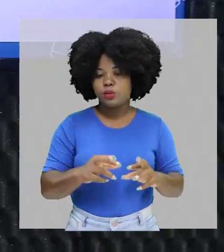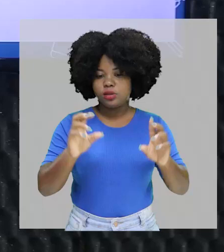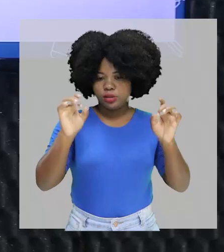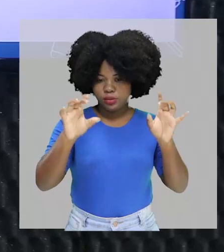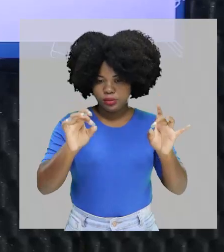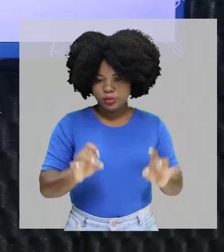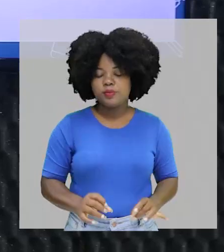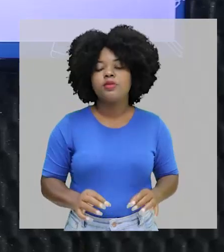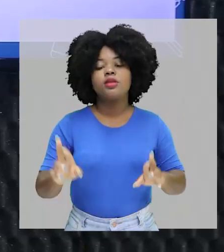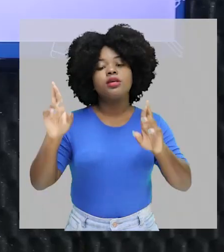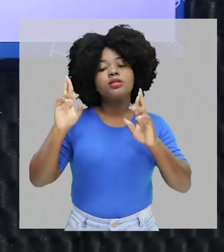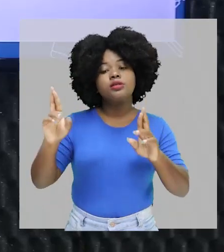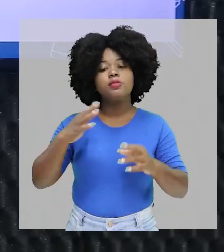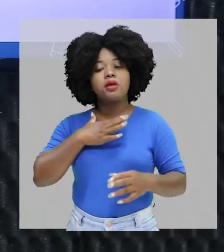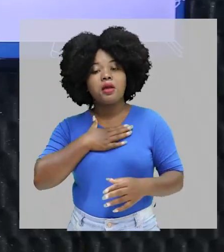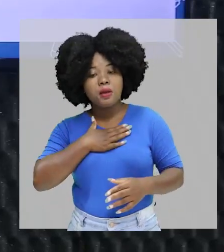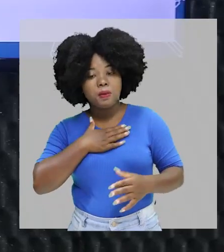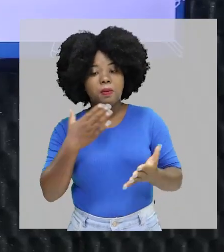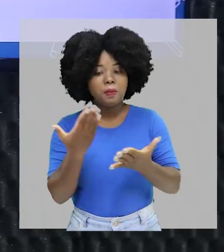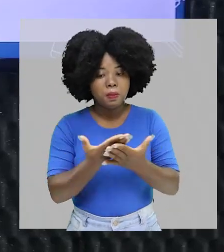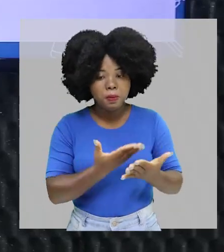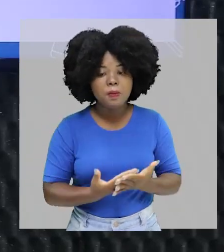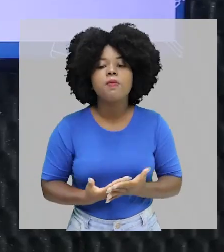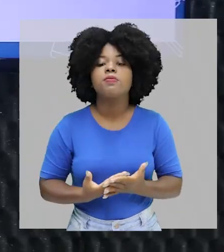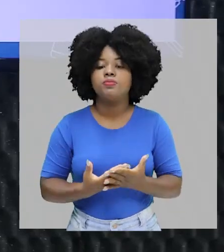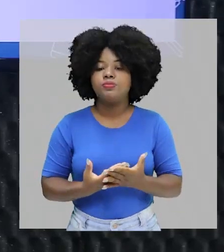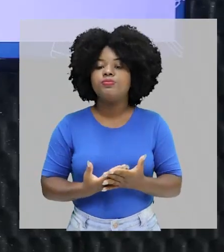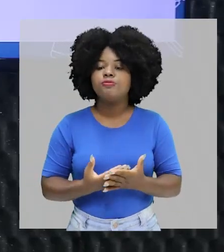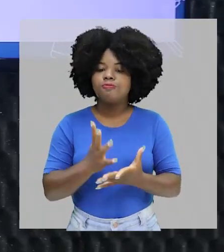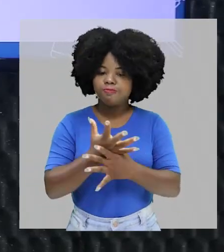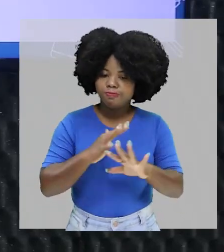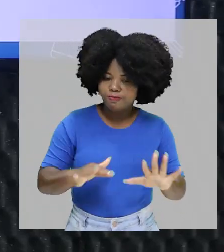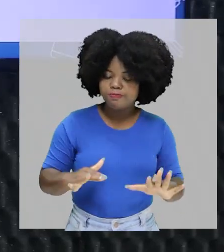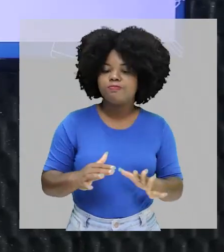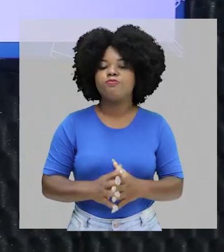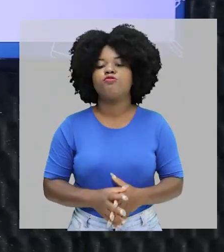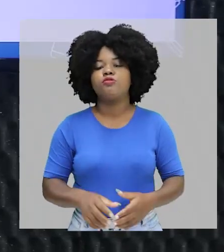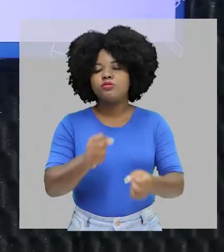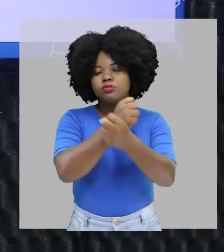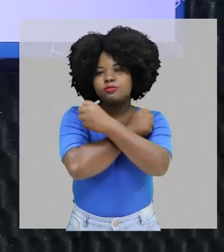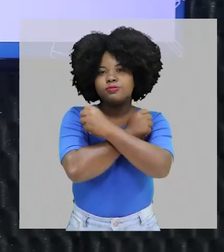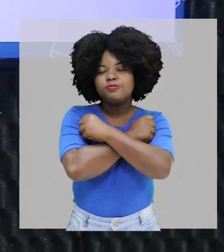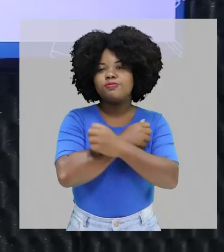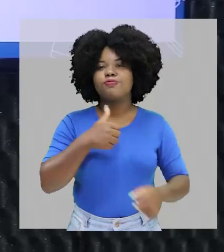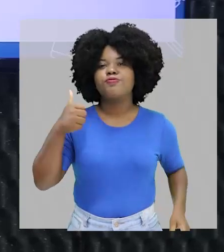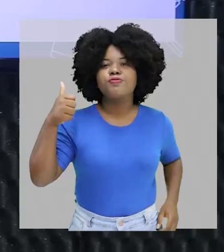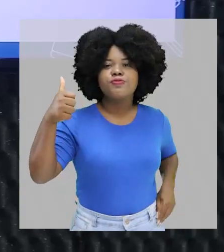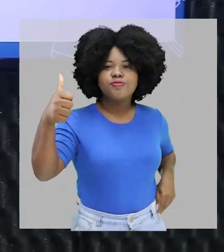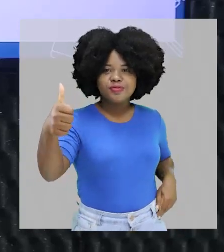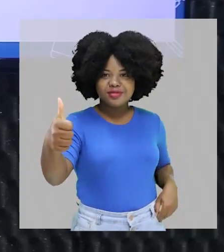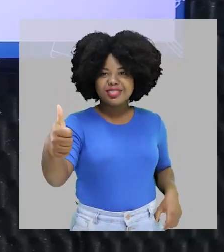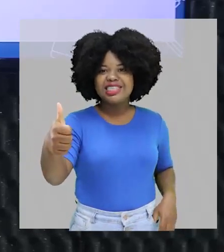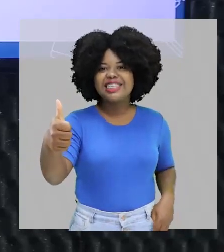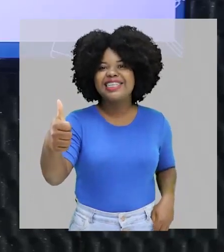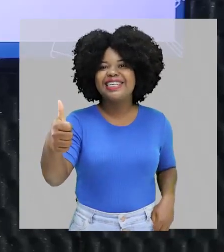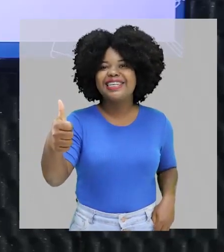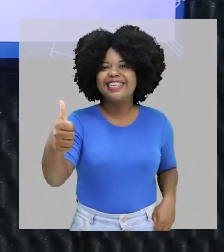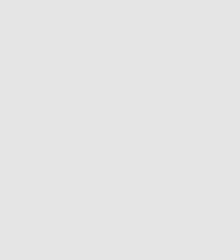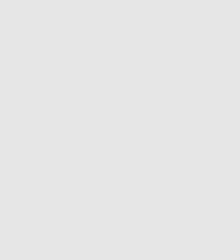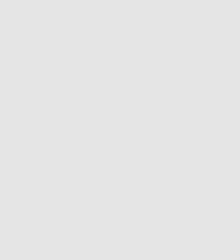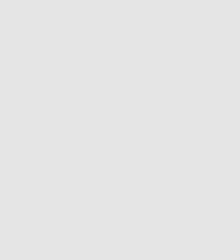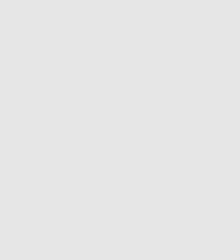turminha? Espero que vocês tenham gostado da nossa aula, tá? Vou ficando por aqui, turma. Ó, forte abraço. Valeu!